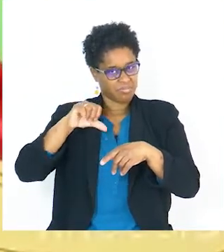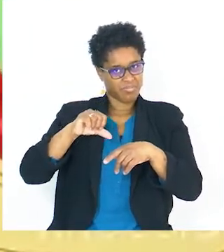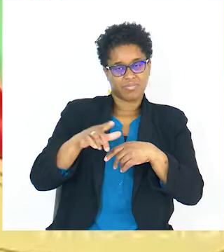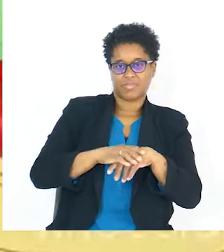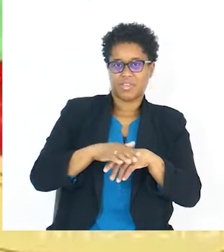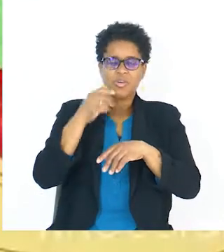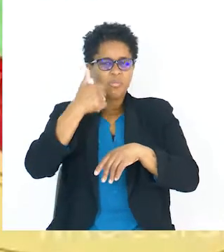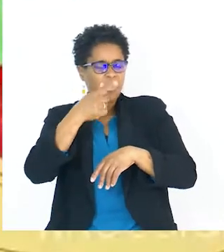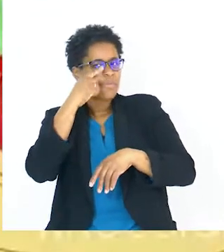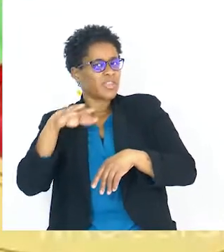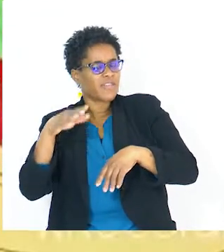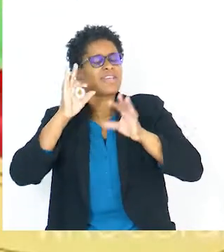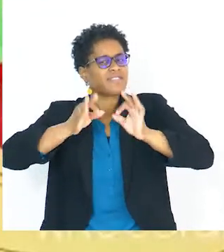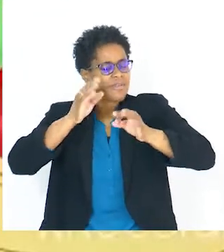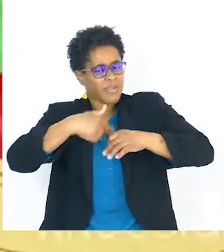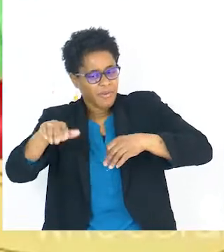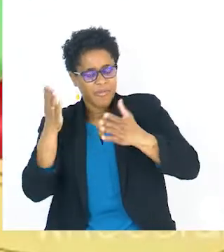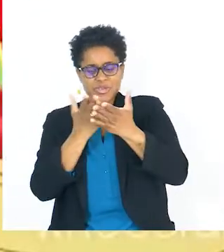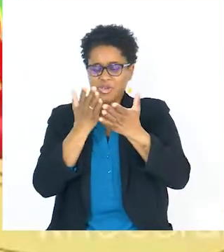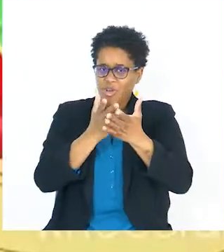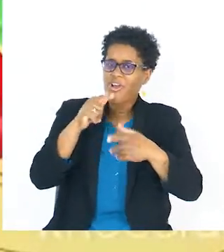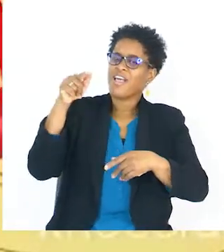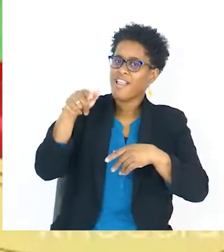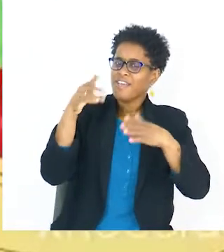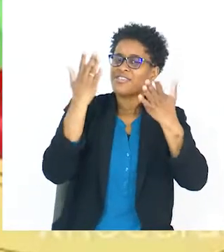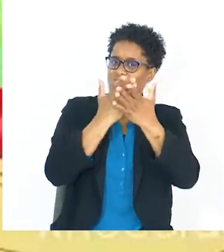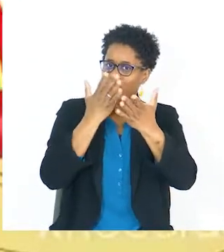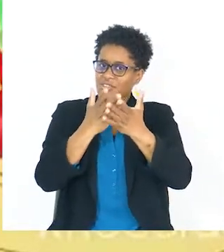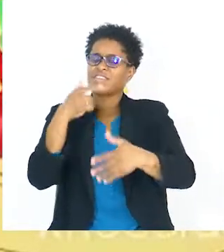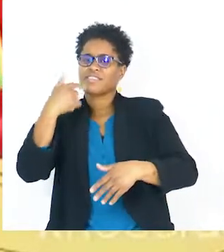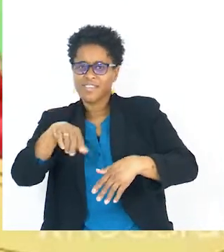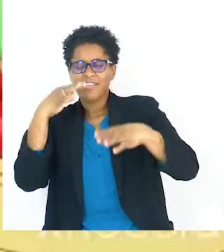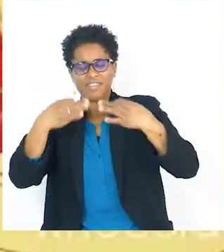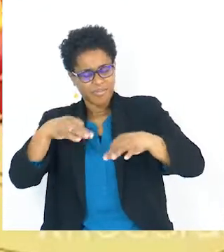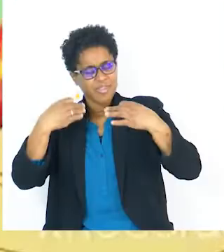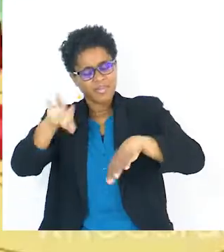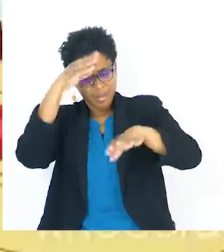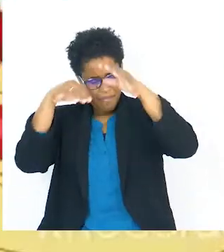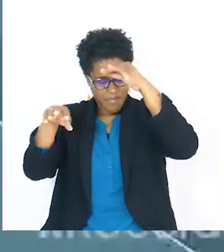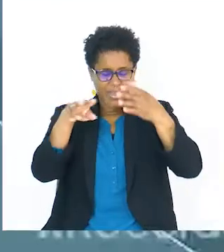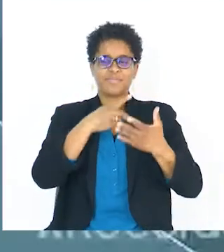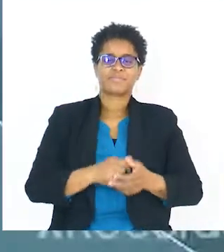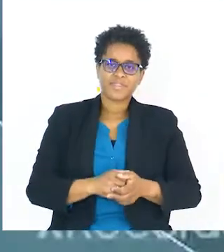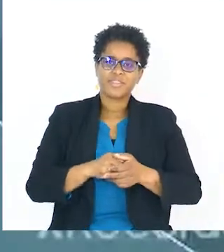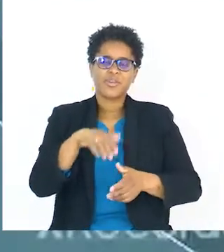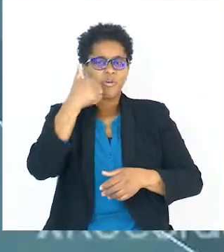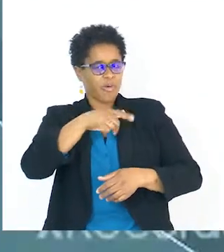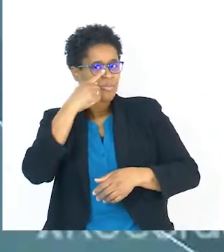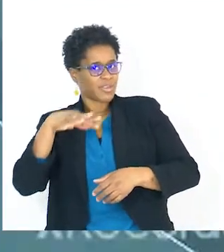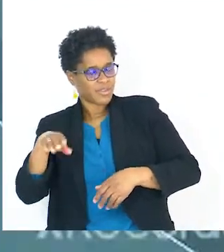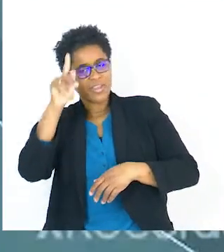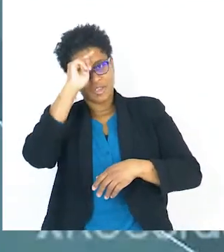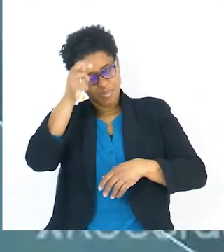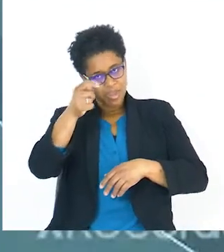bom menino vai sempre à escola e na escola aprende sempre a lição. O bom